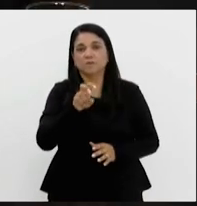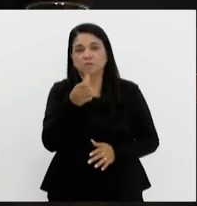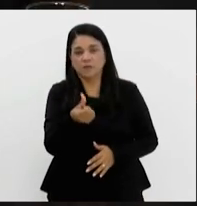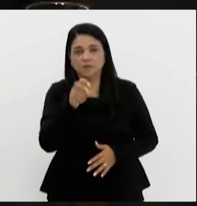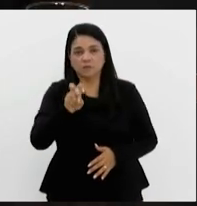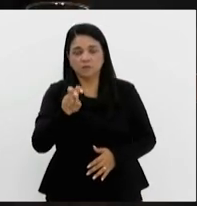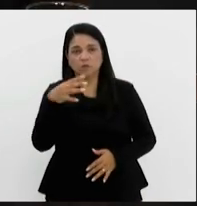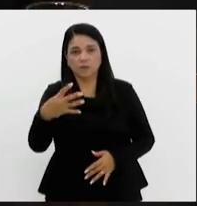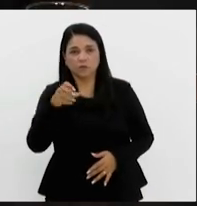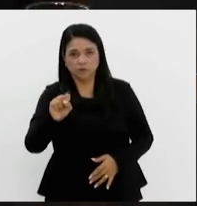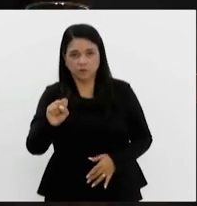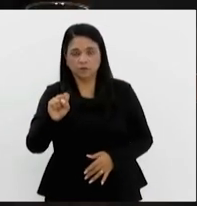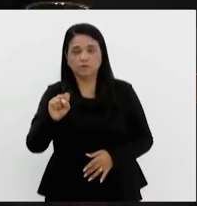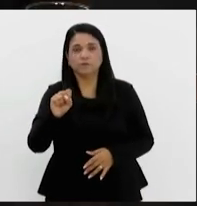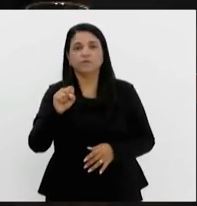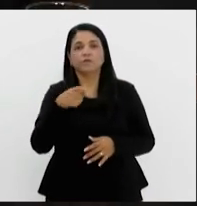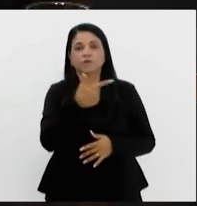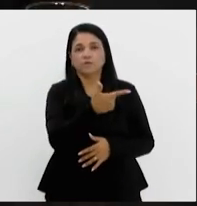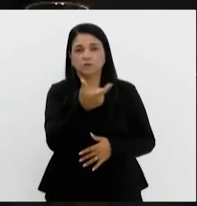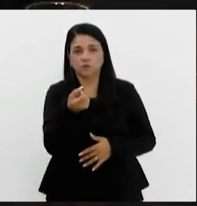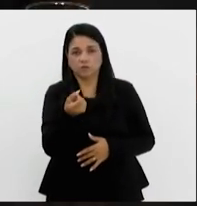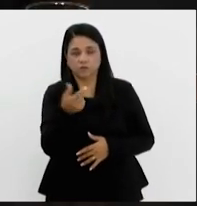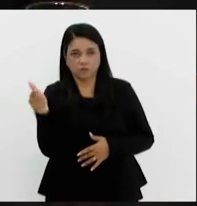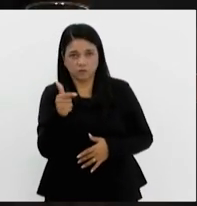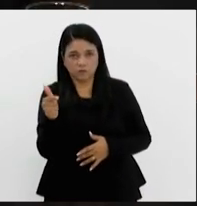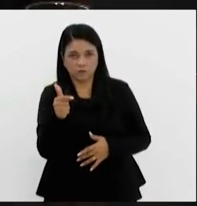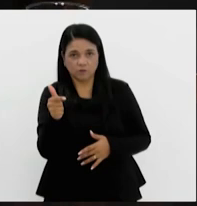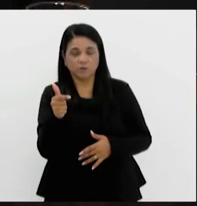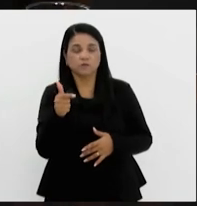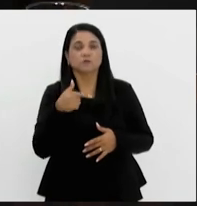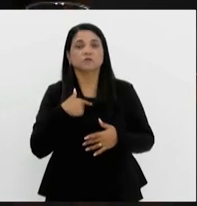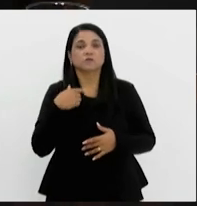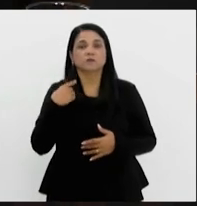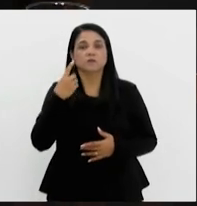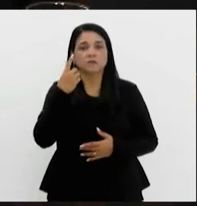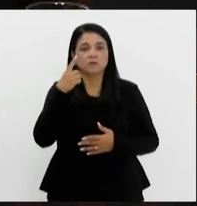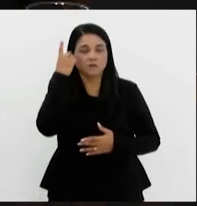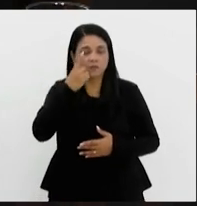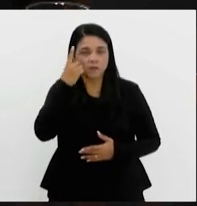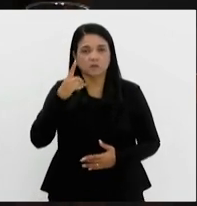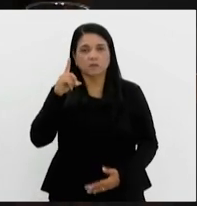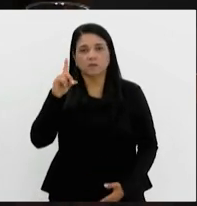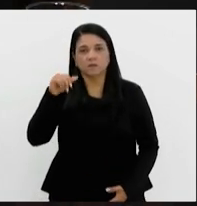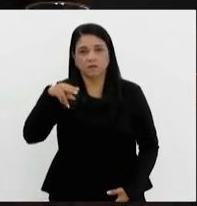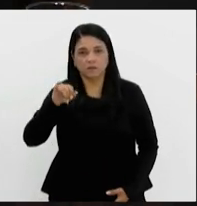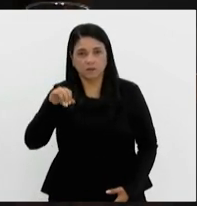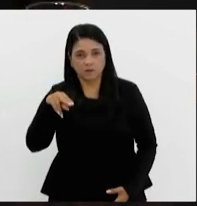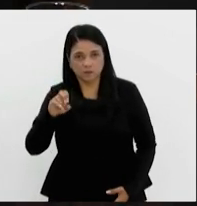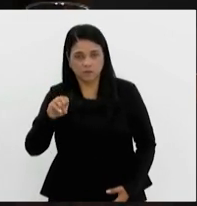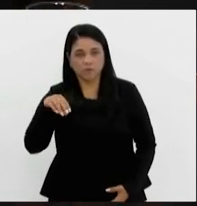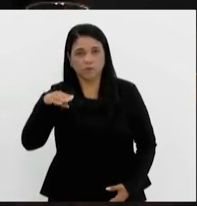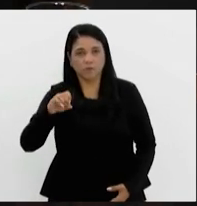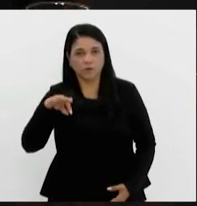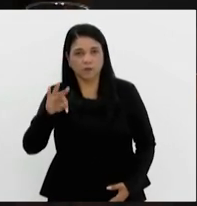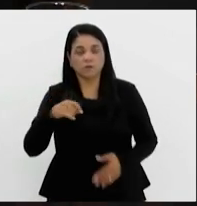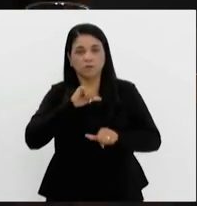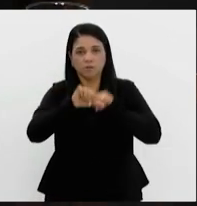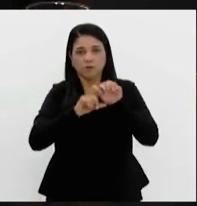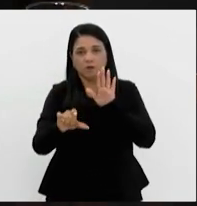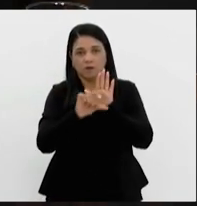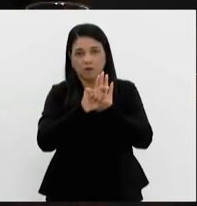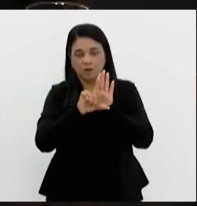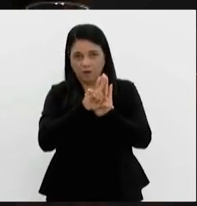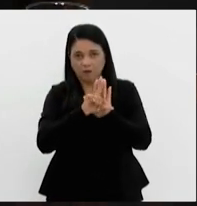6548, de 22, de autoria da deputada Dani Monteiro, que altera a lei número 5.645, de